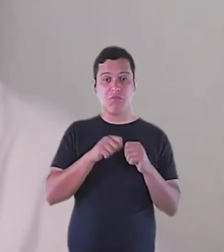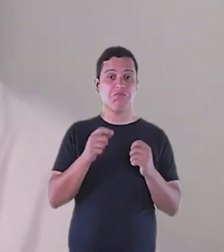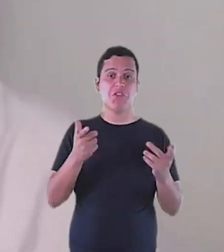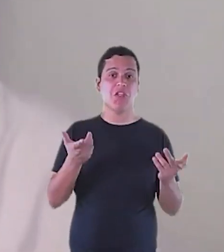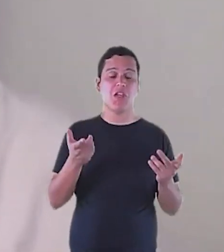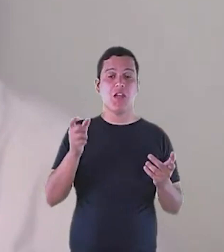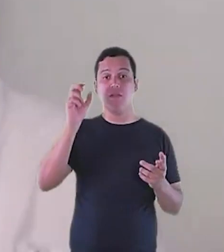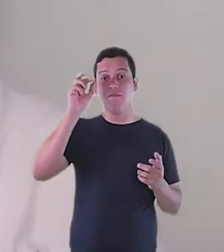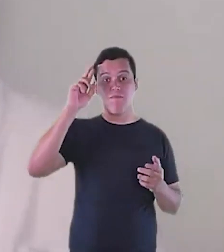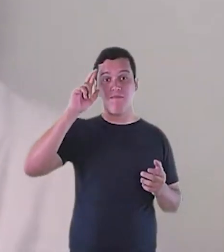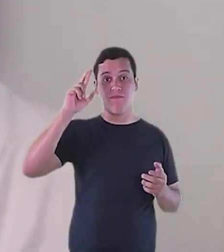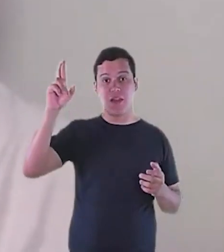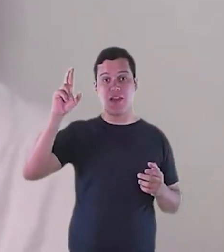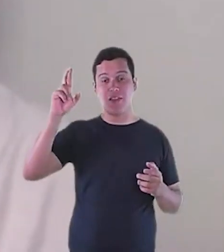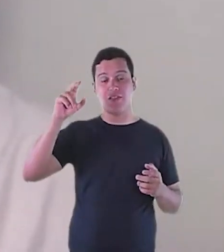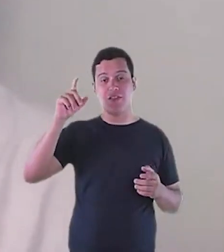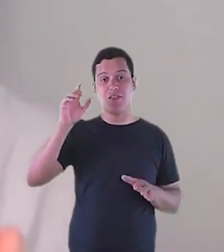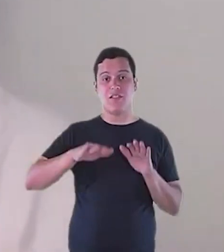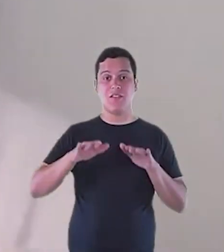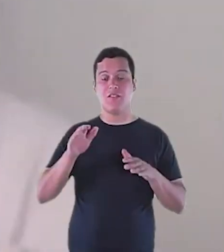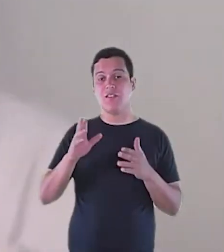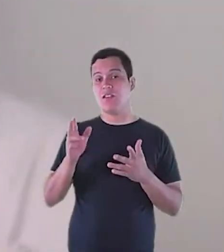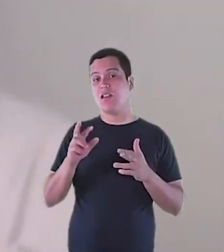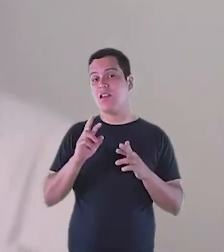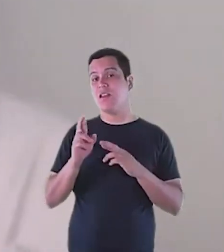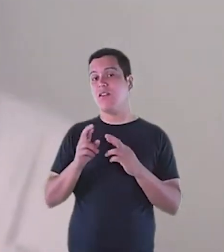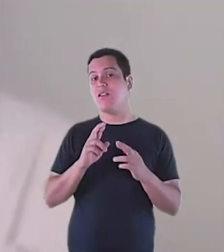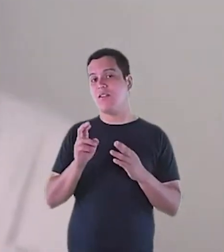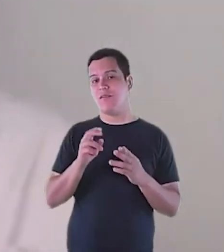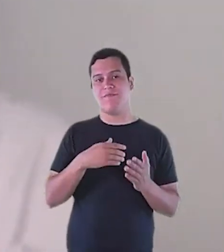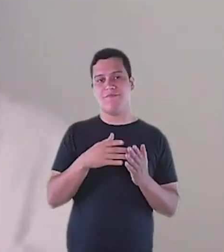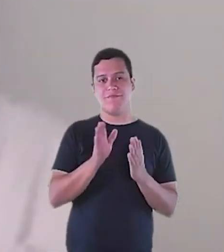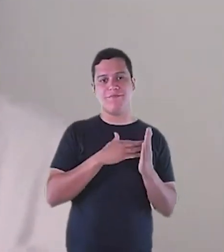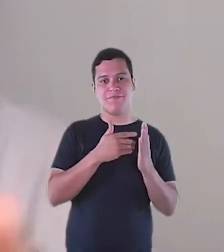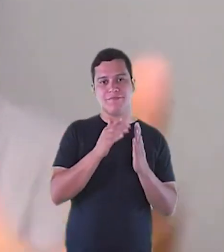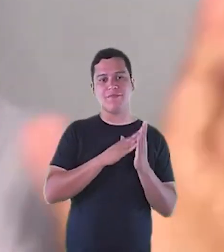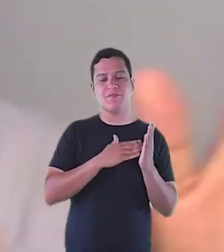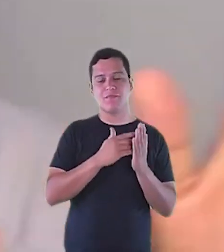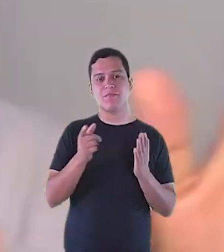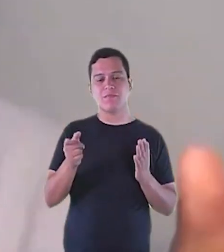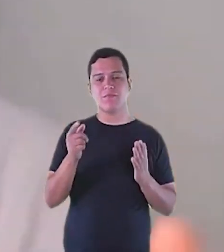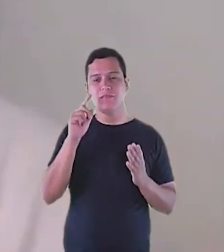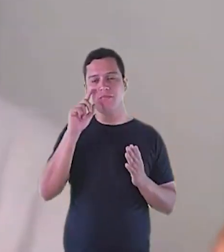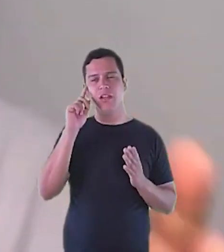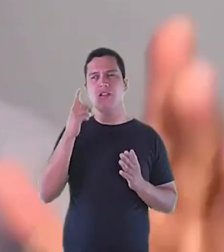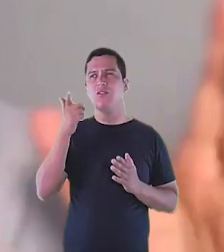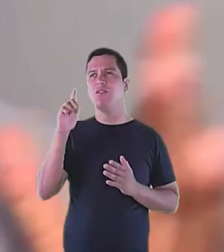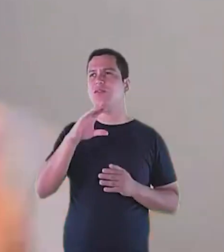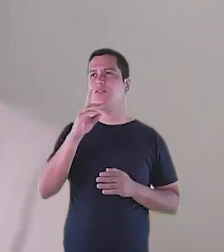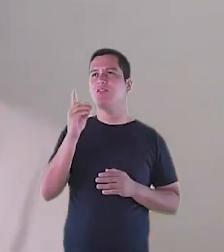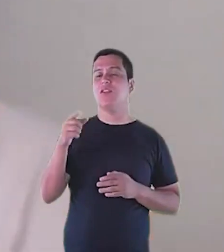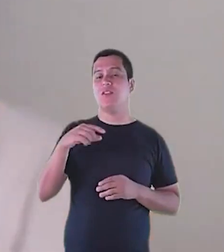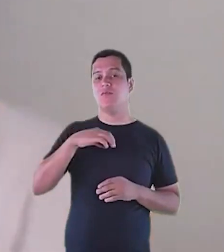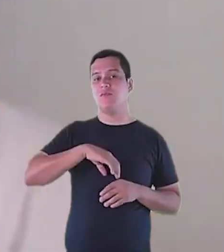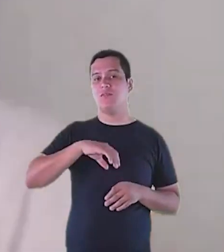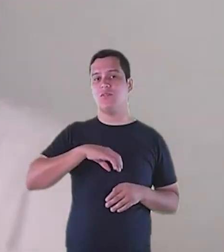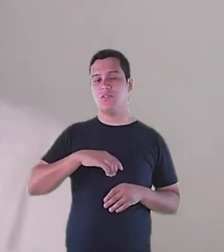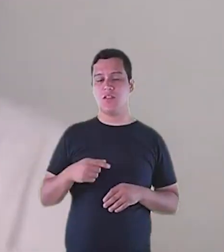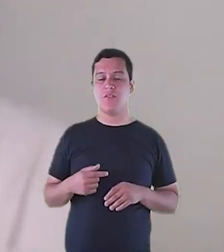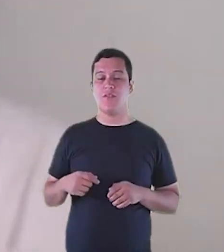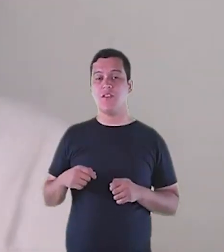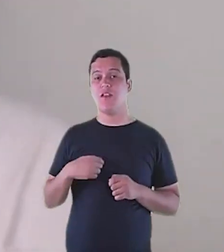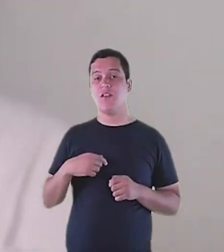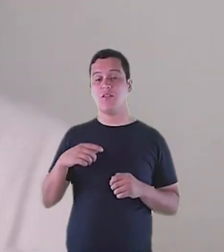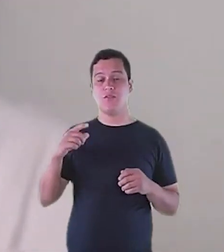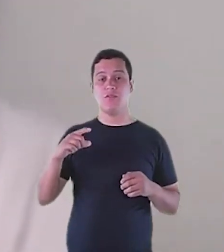pintores, escultores que participaram da construção do barroco mineiro. Outro dia aqui em Portugal eu tive a curiosidade de visitar